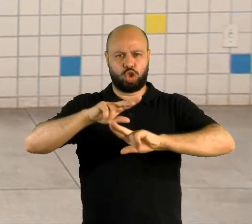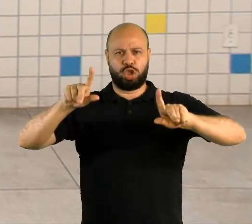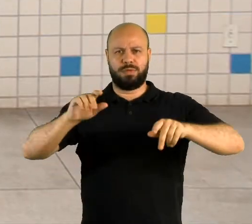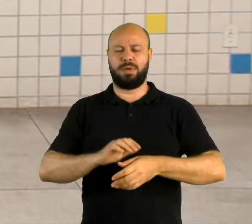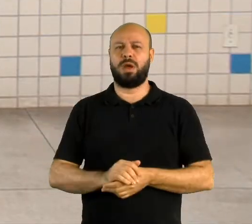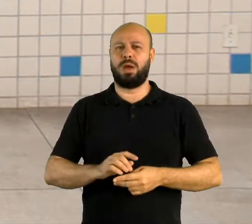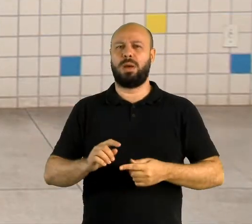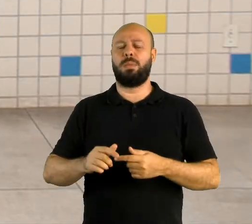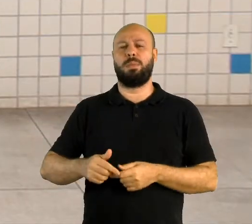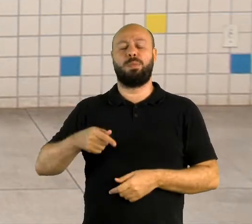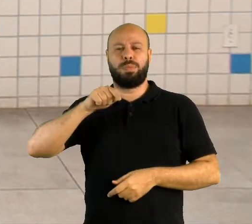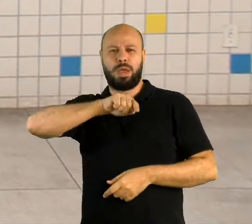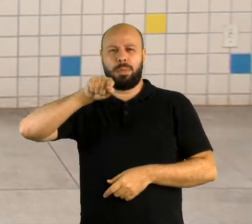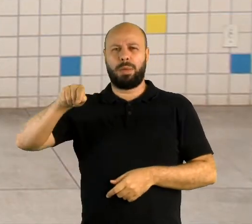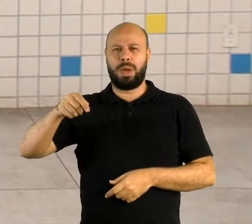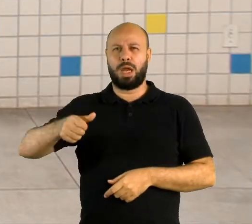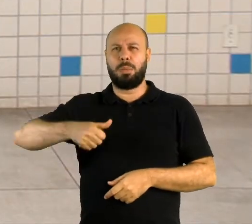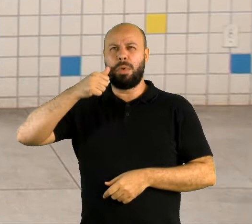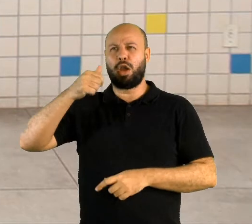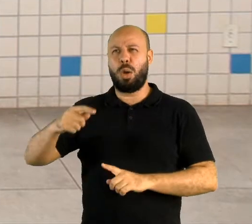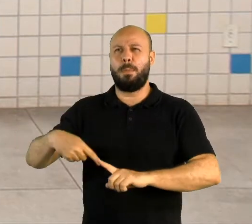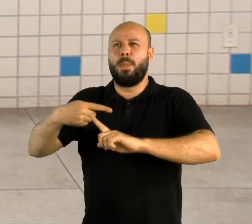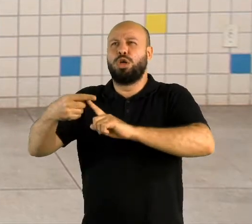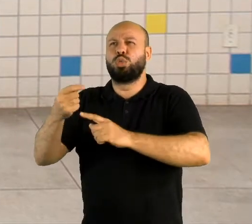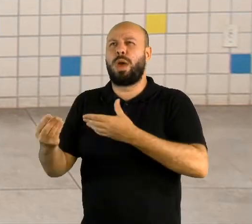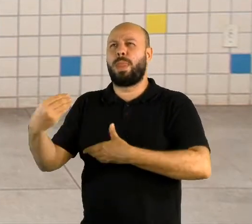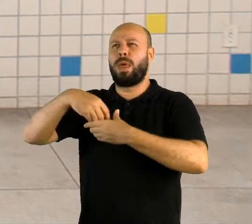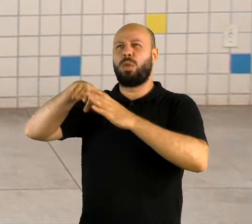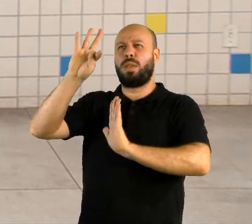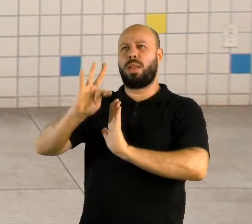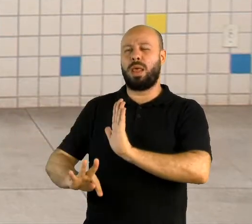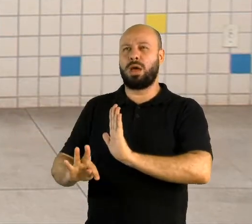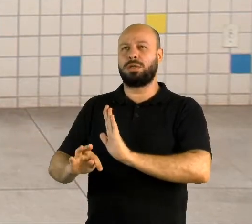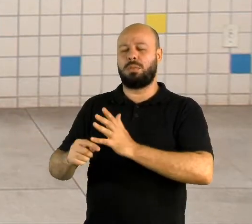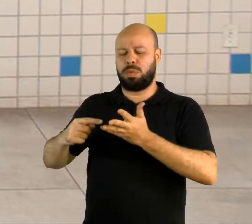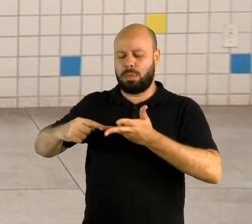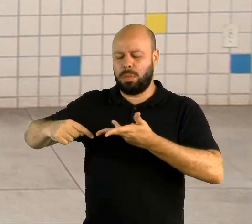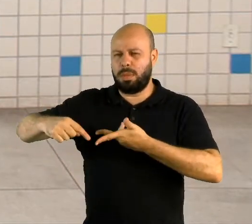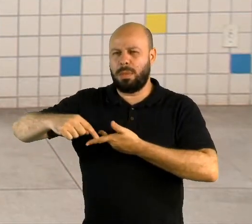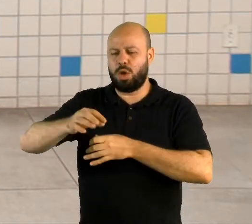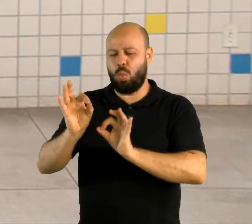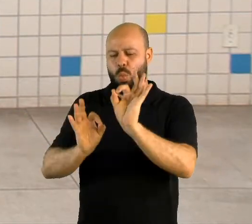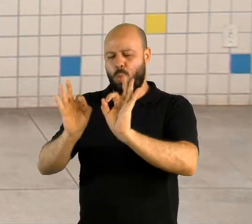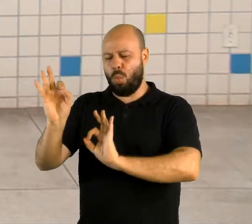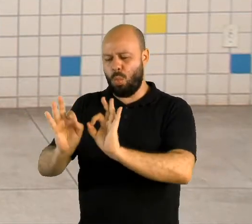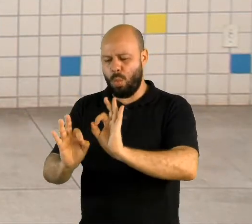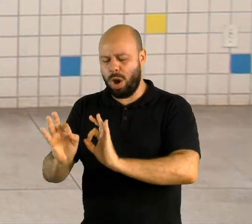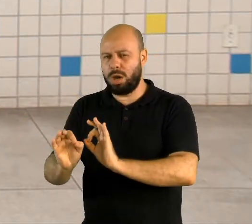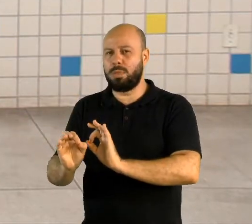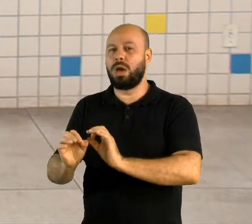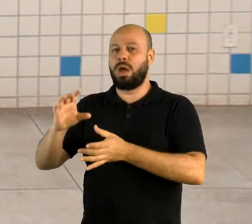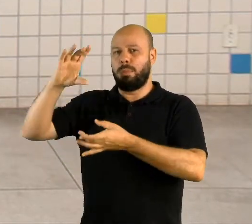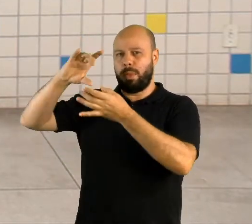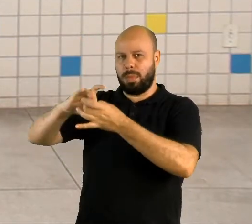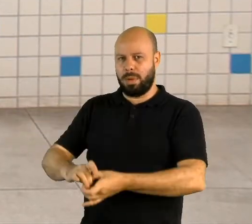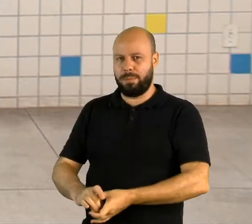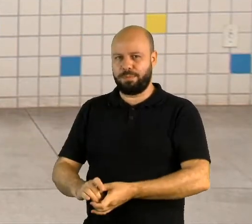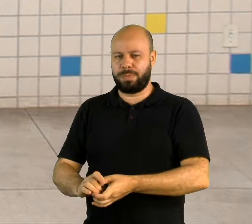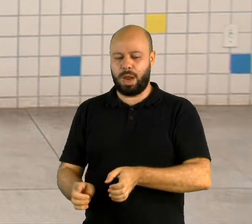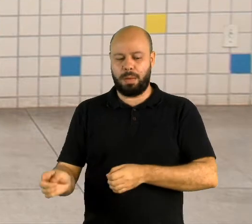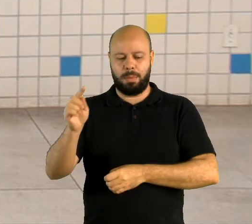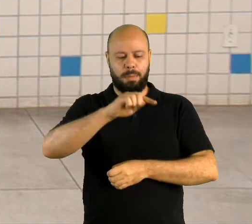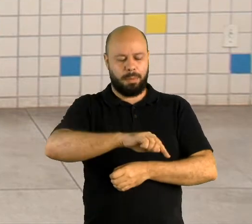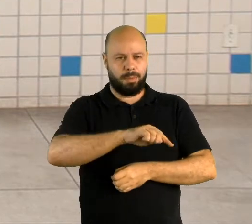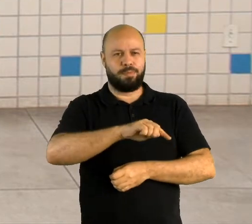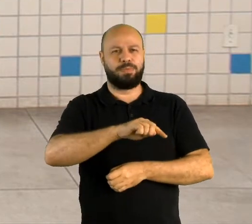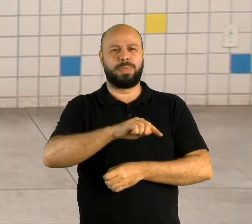há de positivo num texto, detendo-se nos aspectos de organização e coerência. Já o